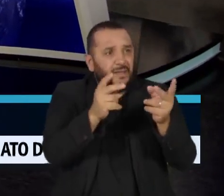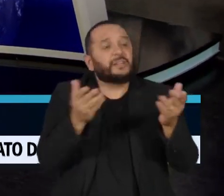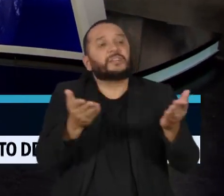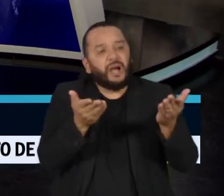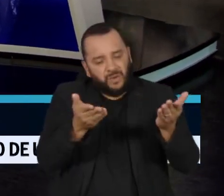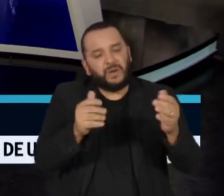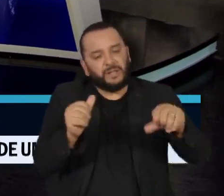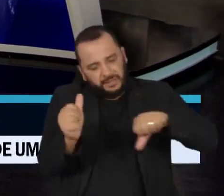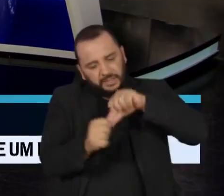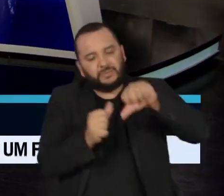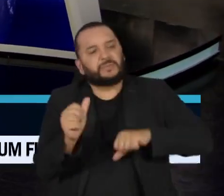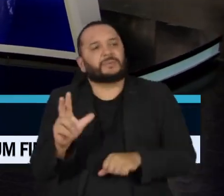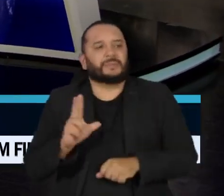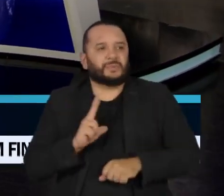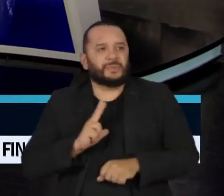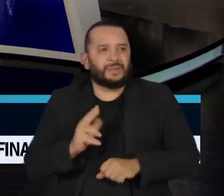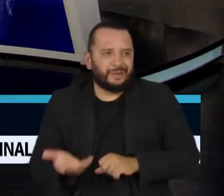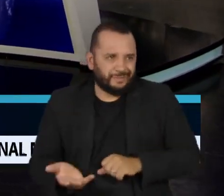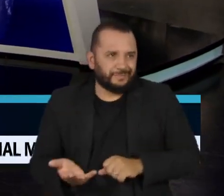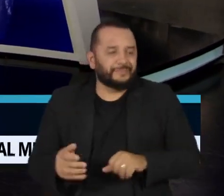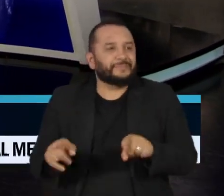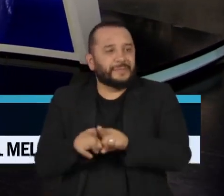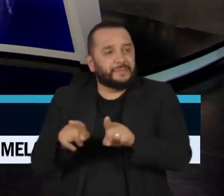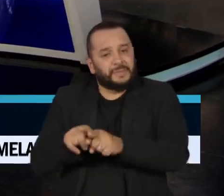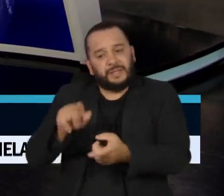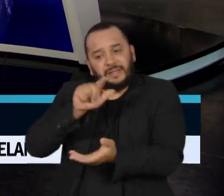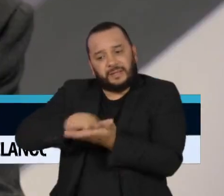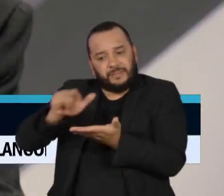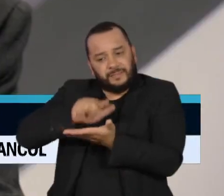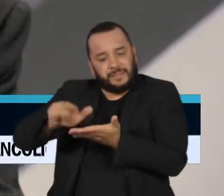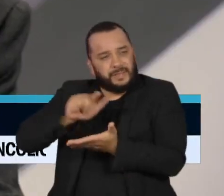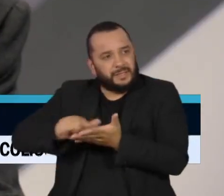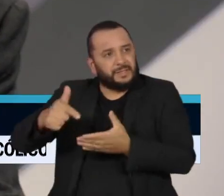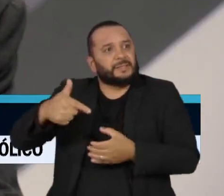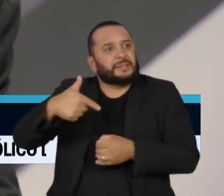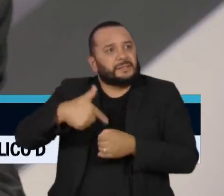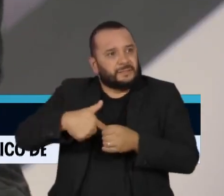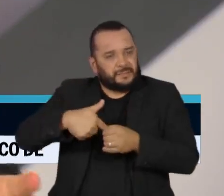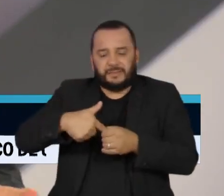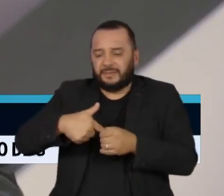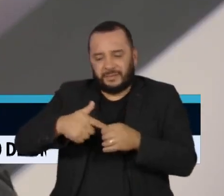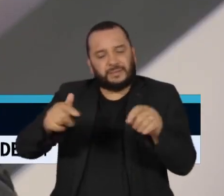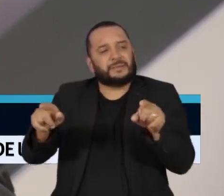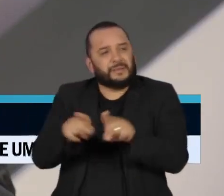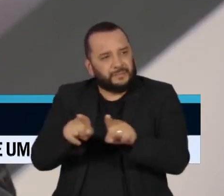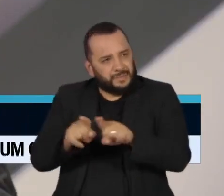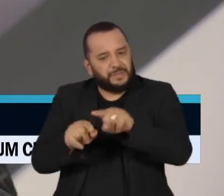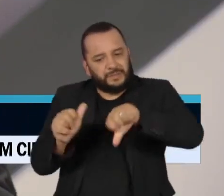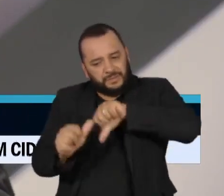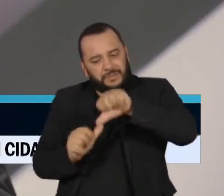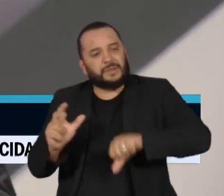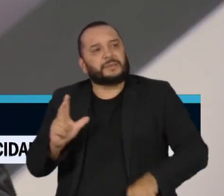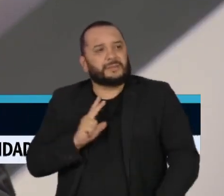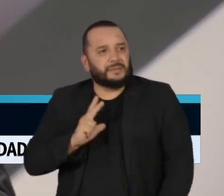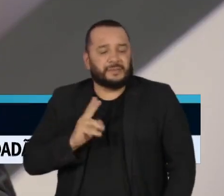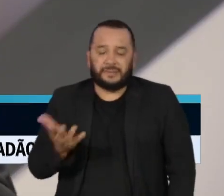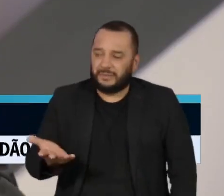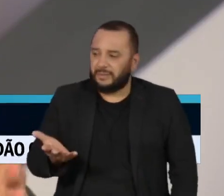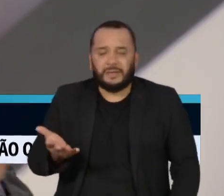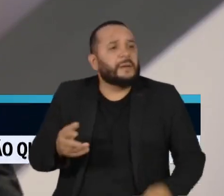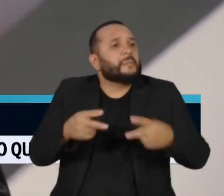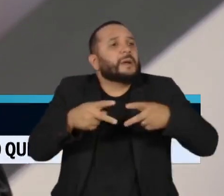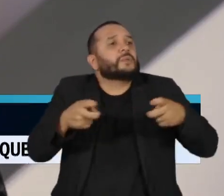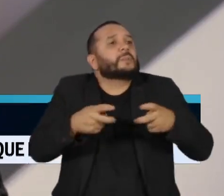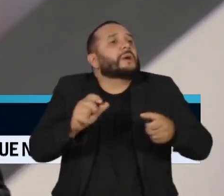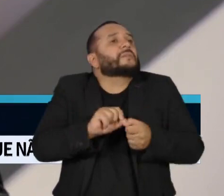restam poucos postos e o refino também então é preciso seja feito uma coisa nessa Petrobras